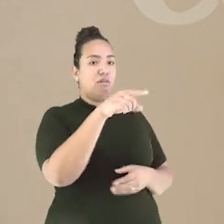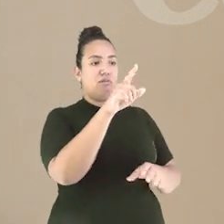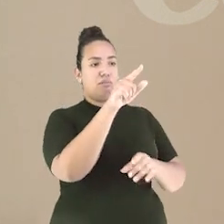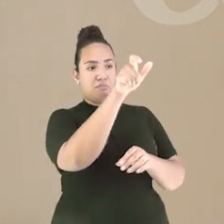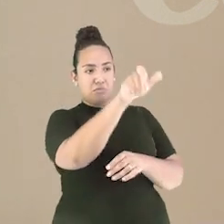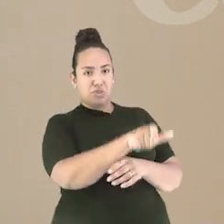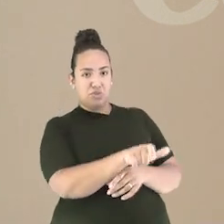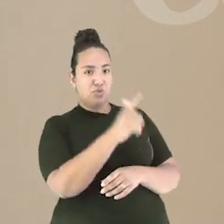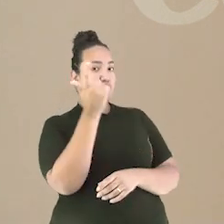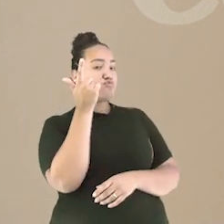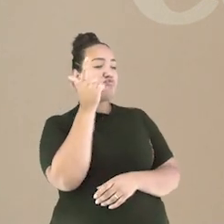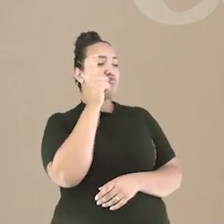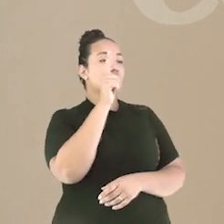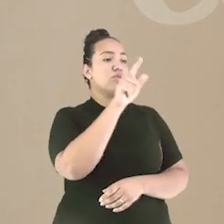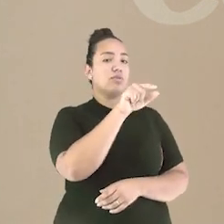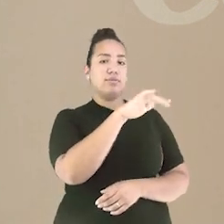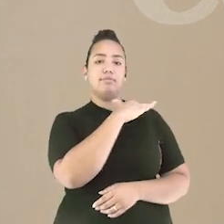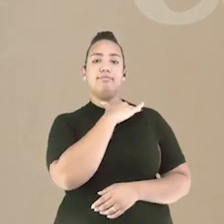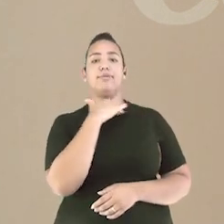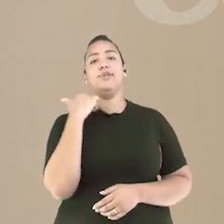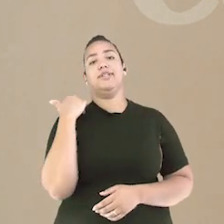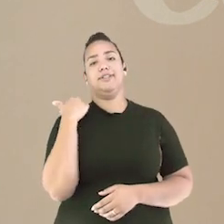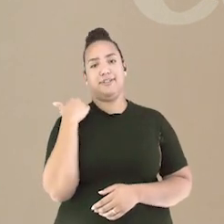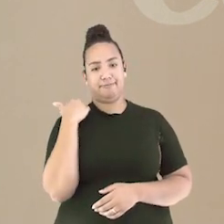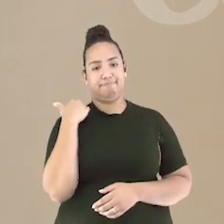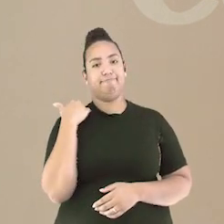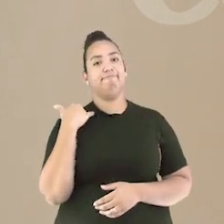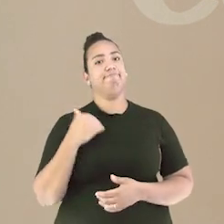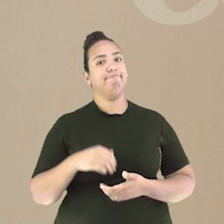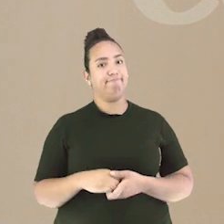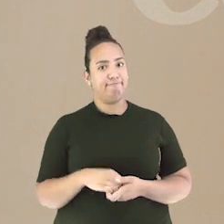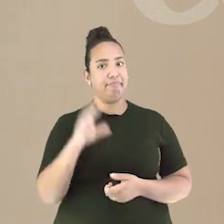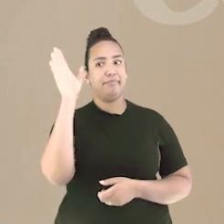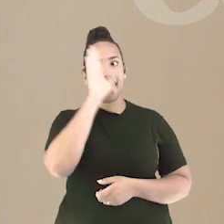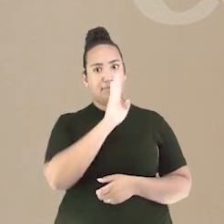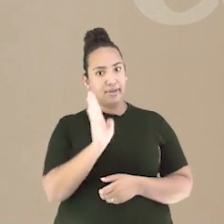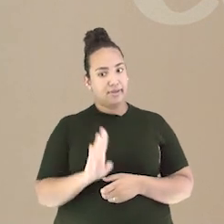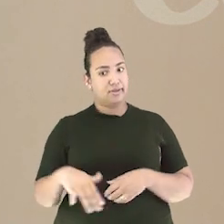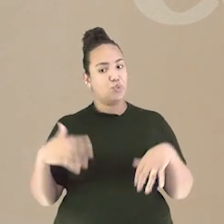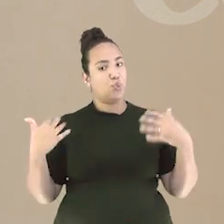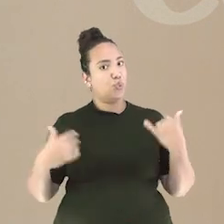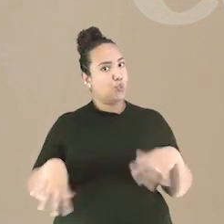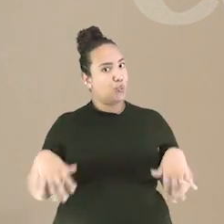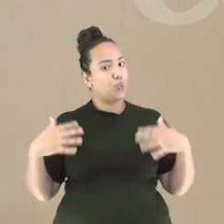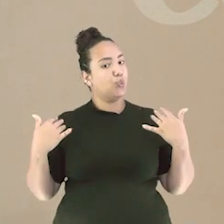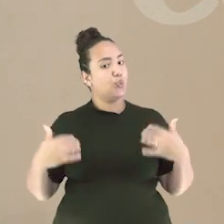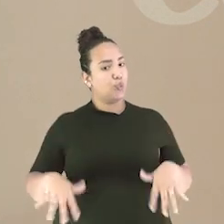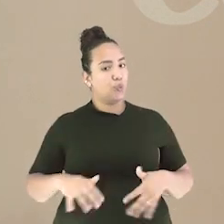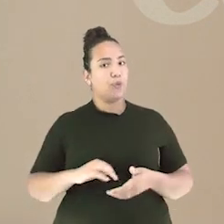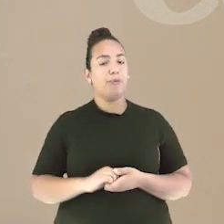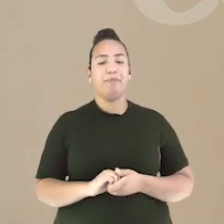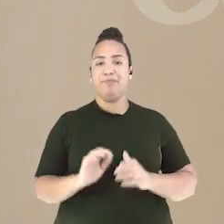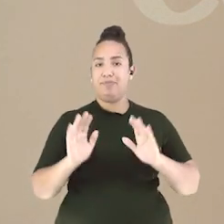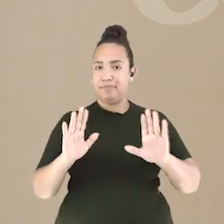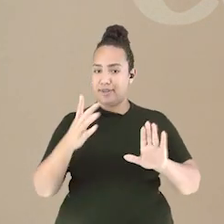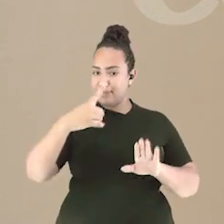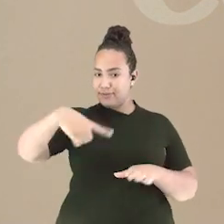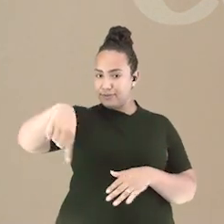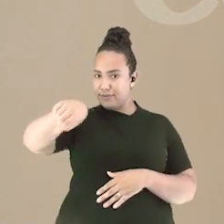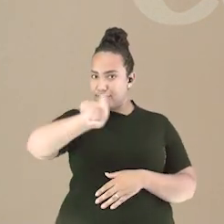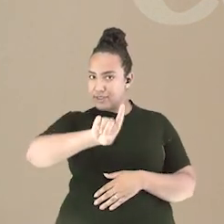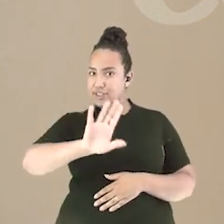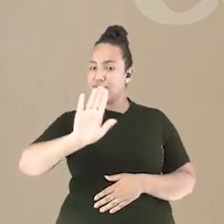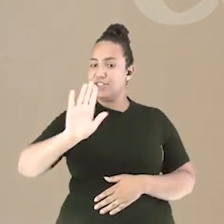assumir. Ele seria degolado. Gente, o Brasil não é para amadores. Mas você que não é amador